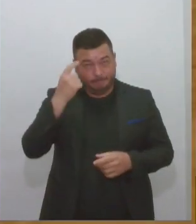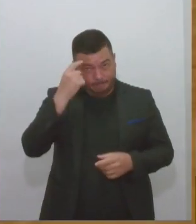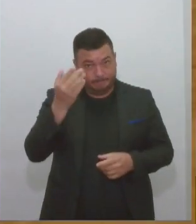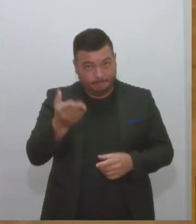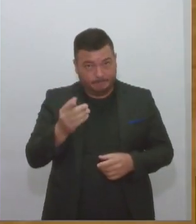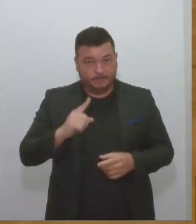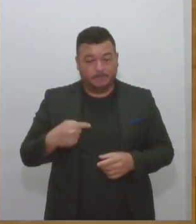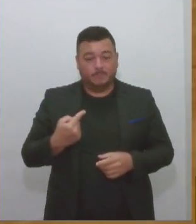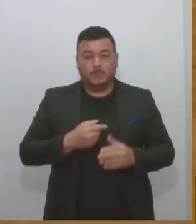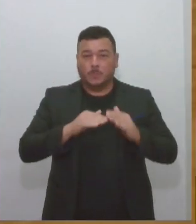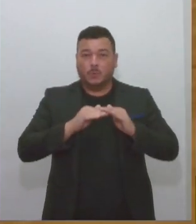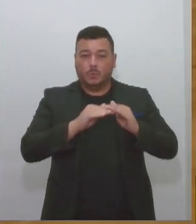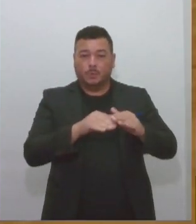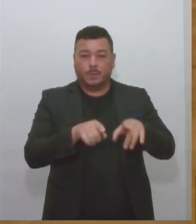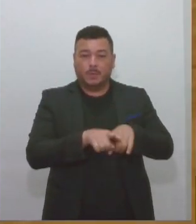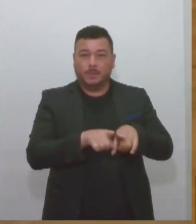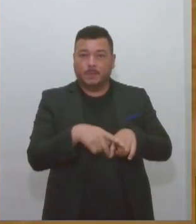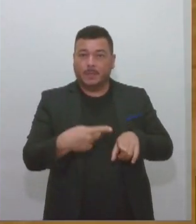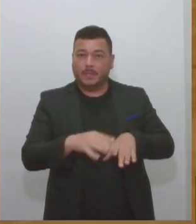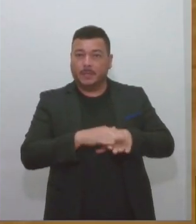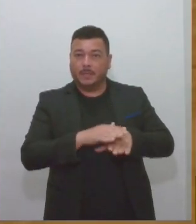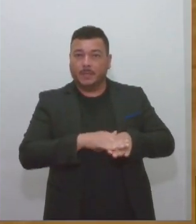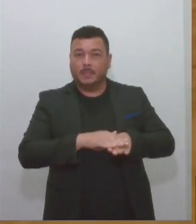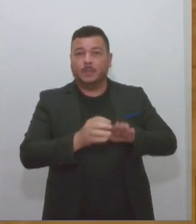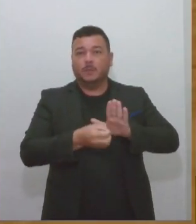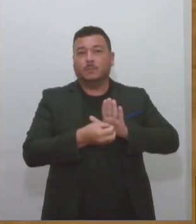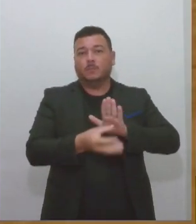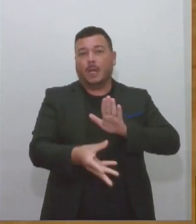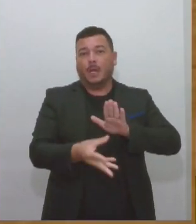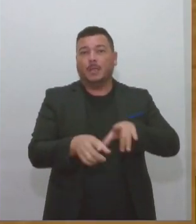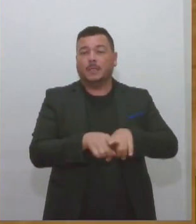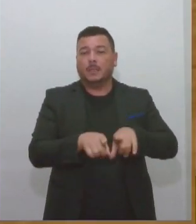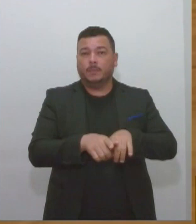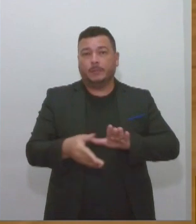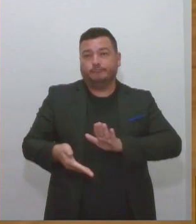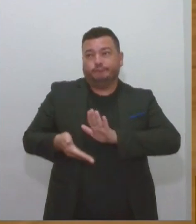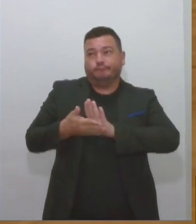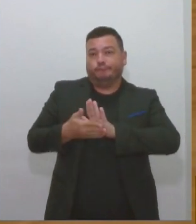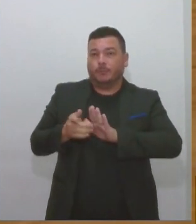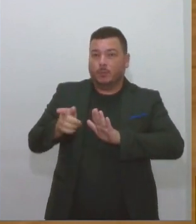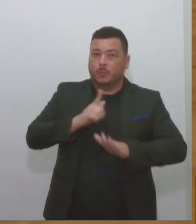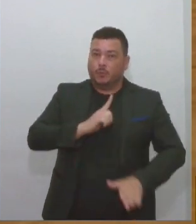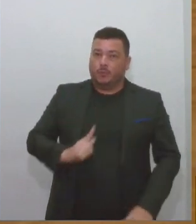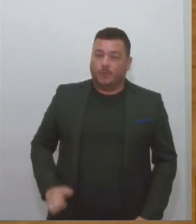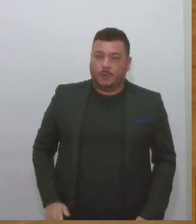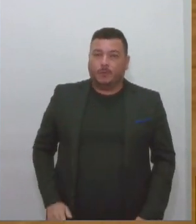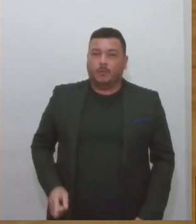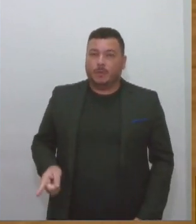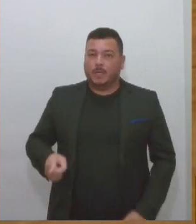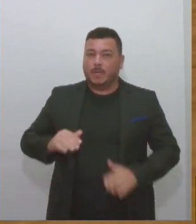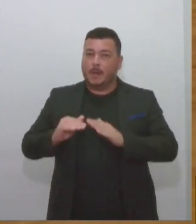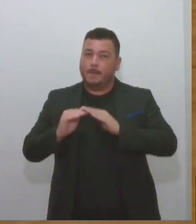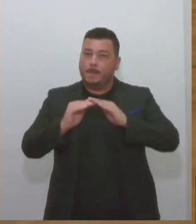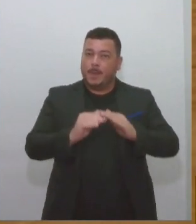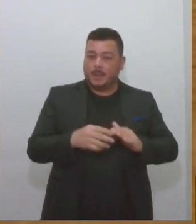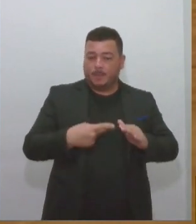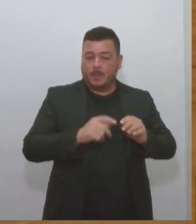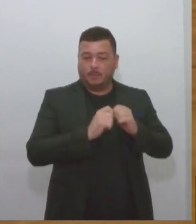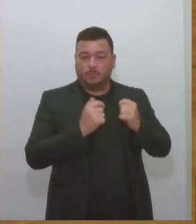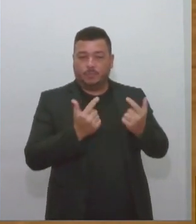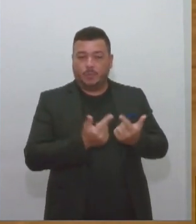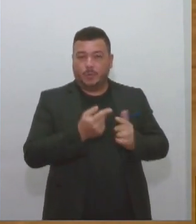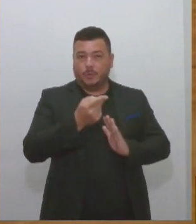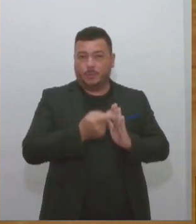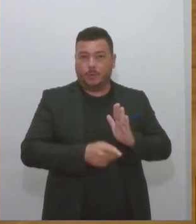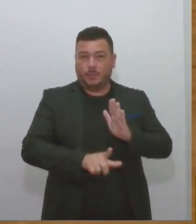encaminhamos aqui para casa uma indicação sugerindo ao governador do estado de Sergipe que mandasse para a Assembleia Legislativa um projeto de lei